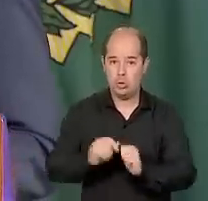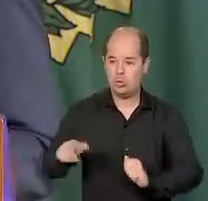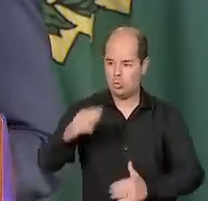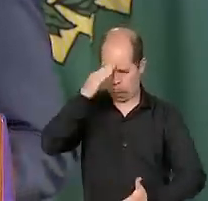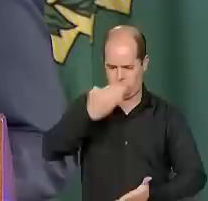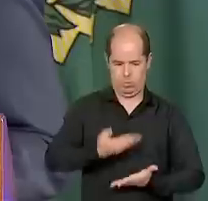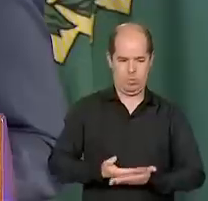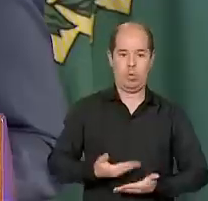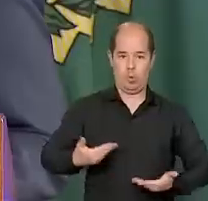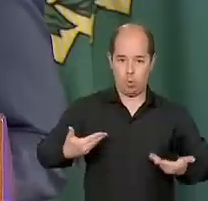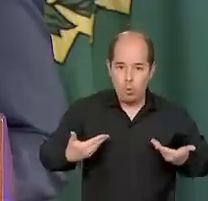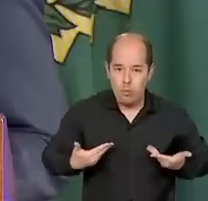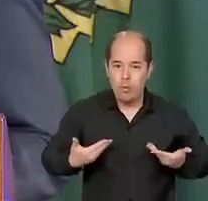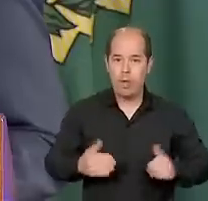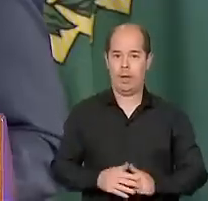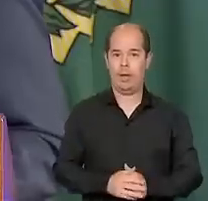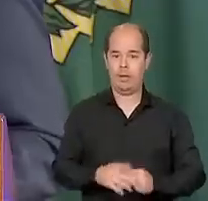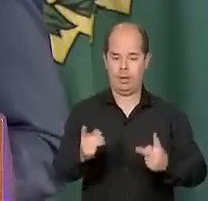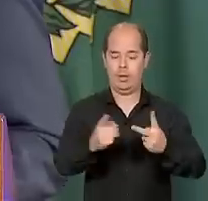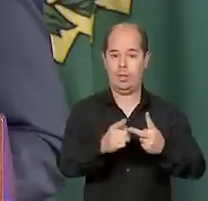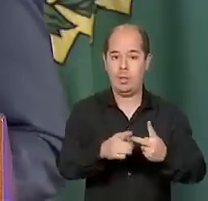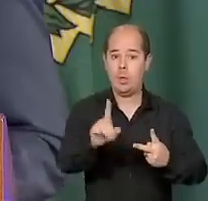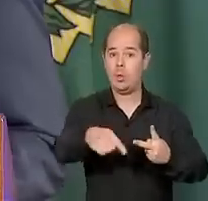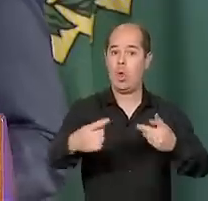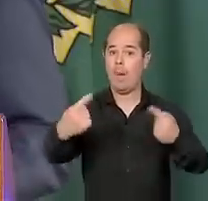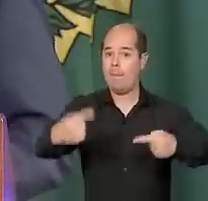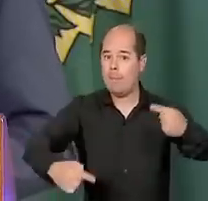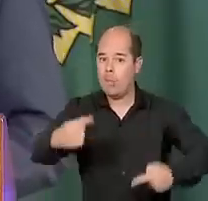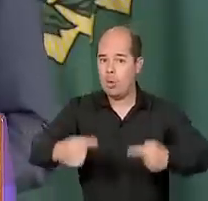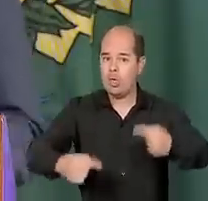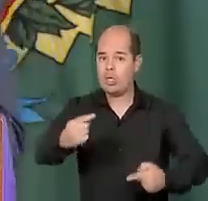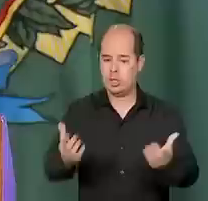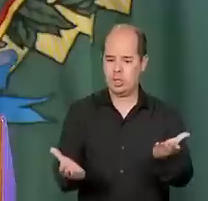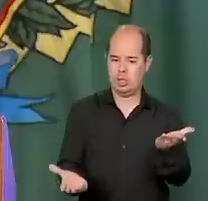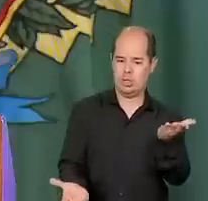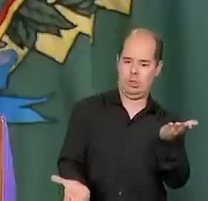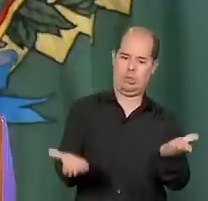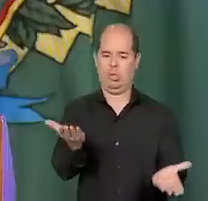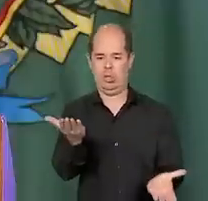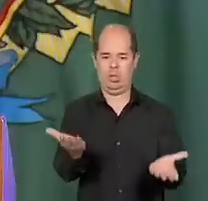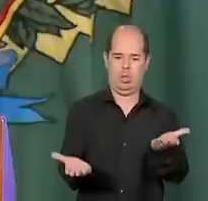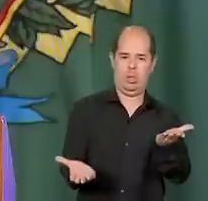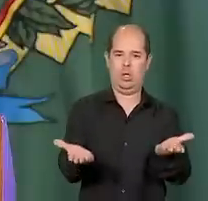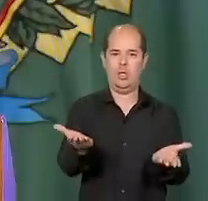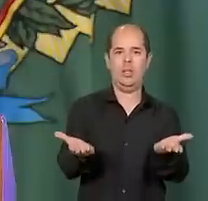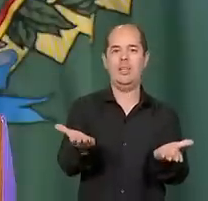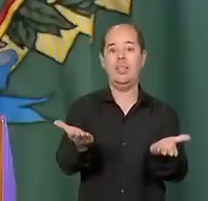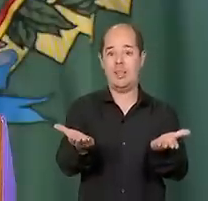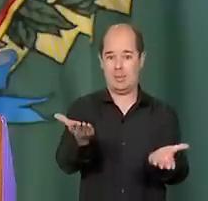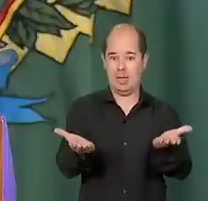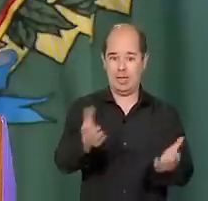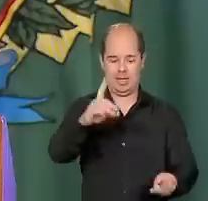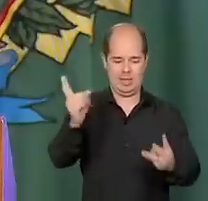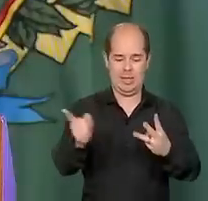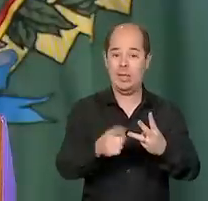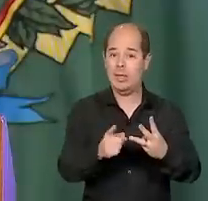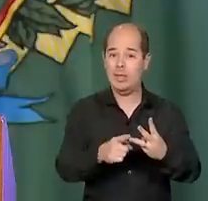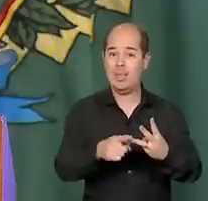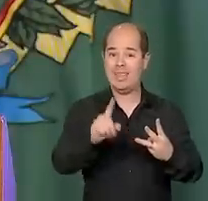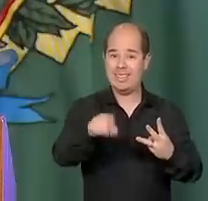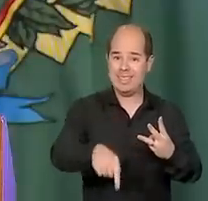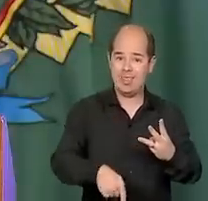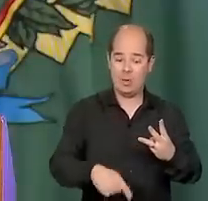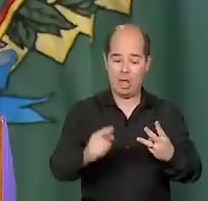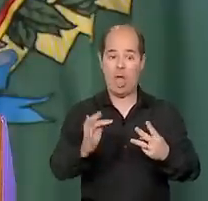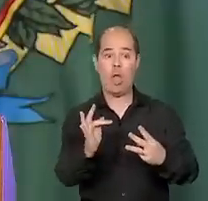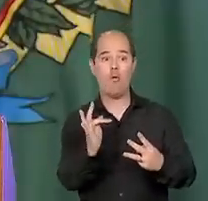estabelecesse uma política de estabilidade nesse país. E era possível que as coisas ficassem